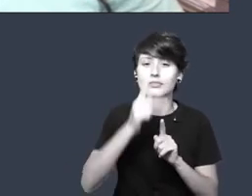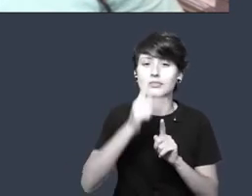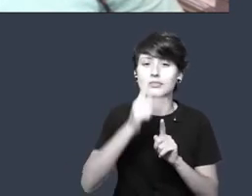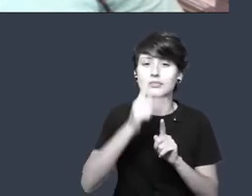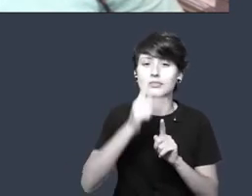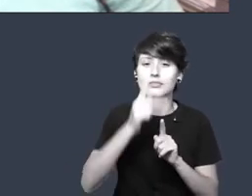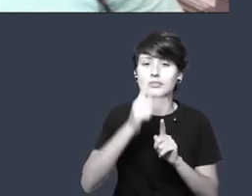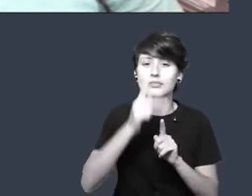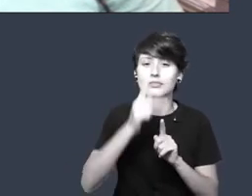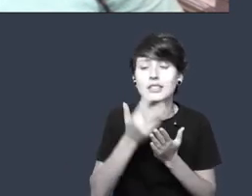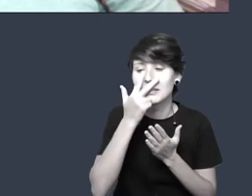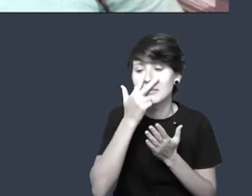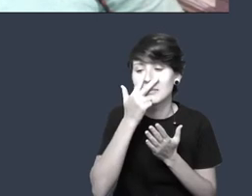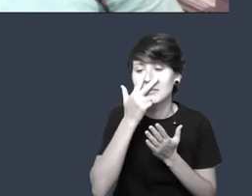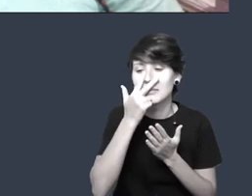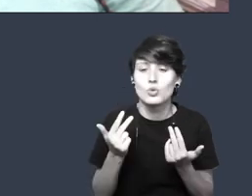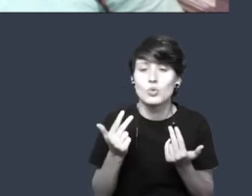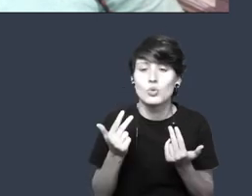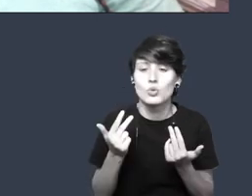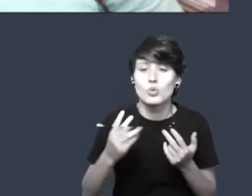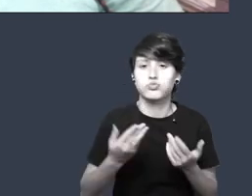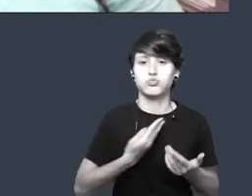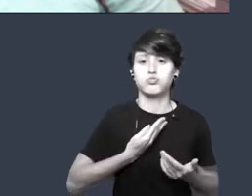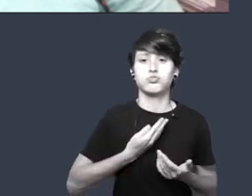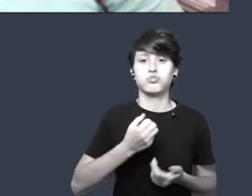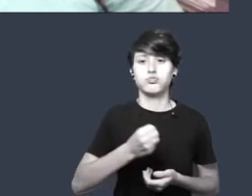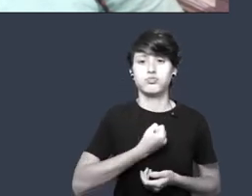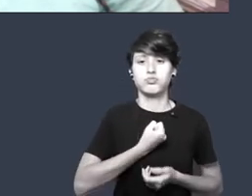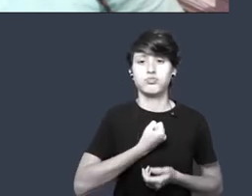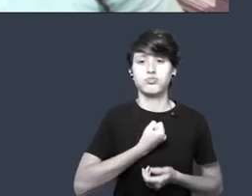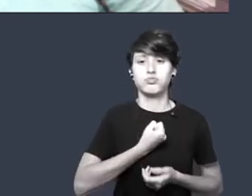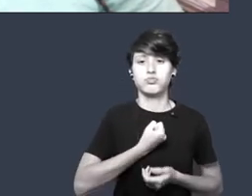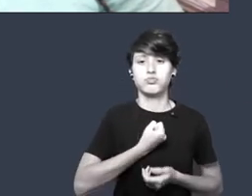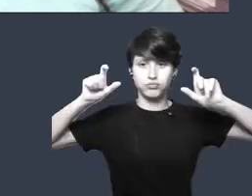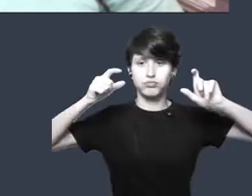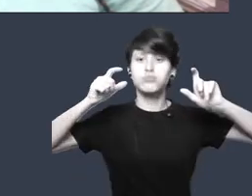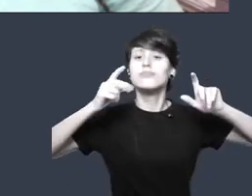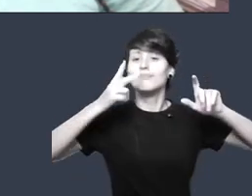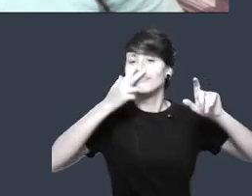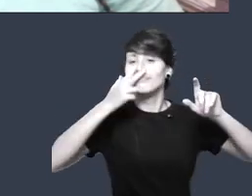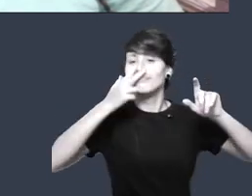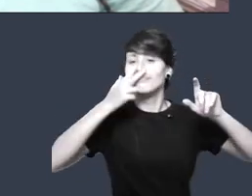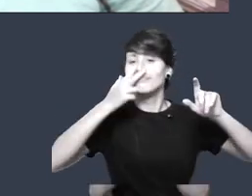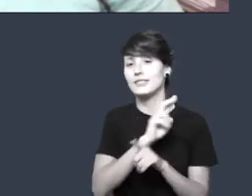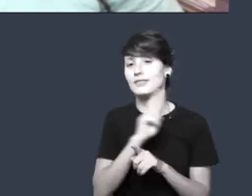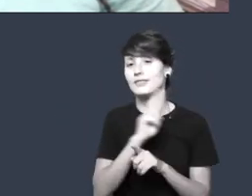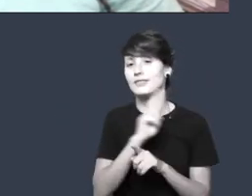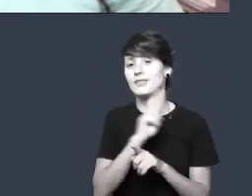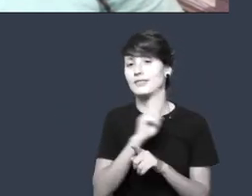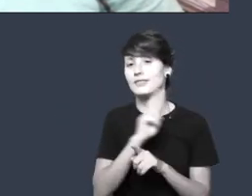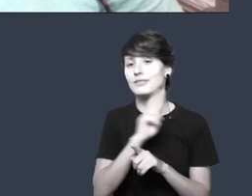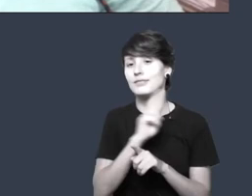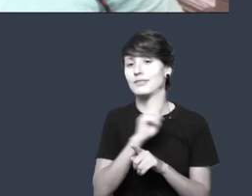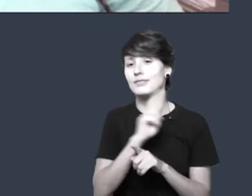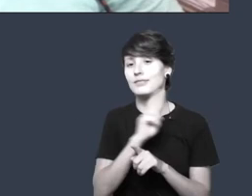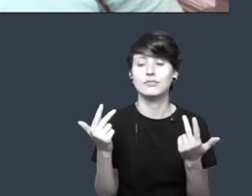se auto-intitular, né? Ter esse nome que eles chamam de... É algo do tipo como se